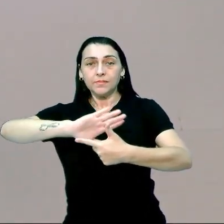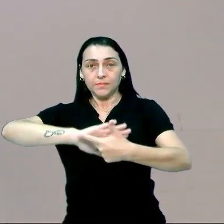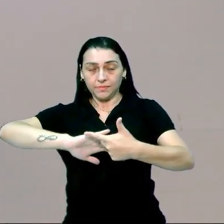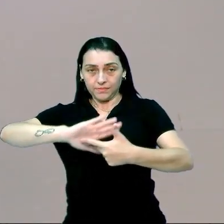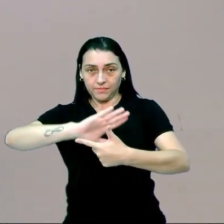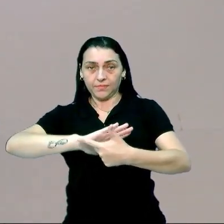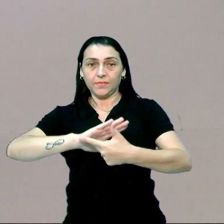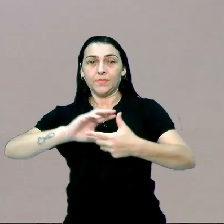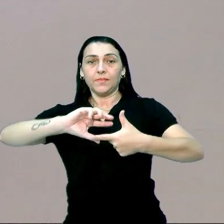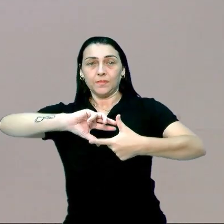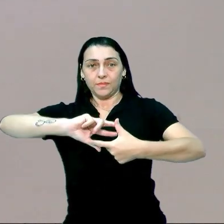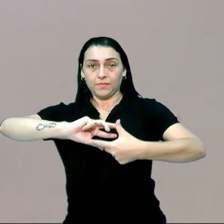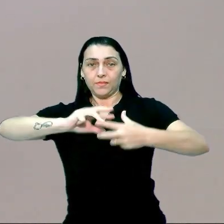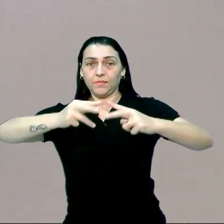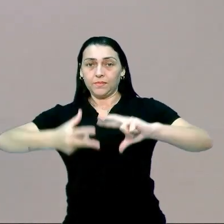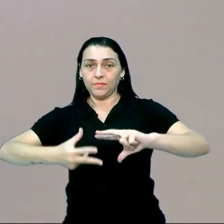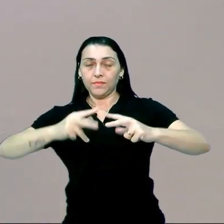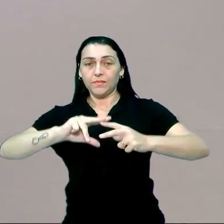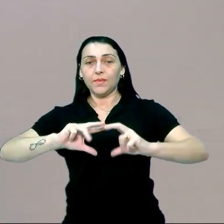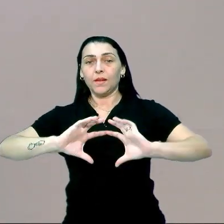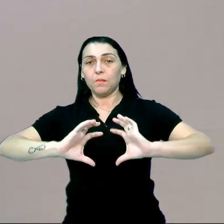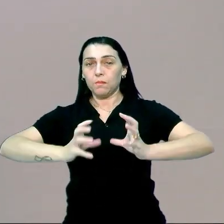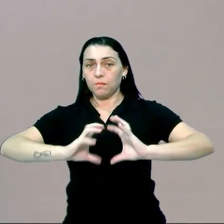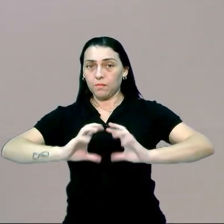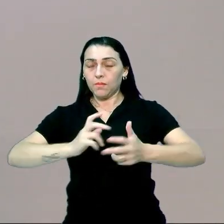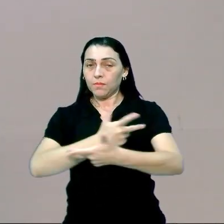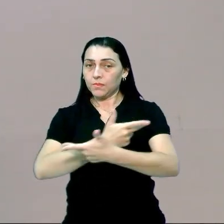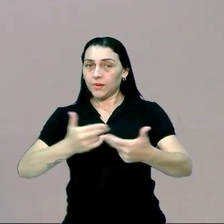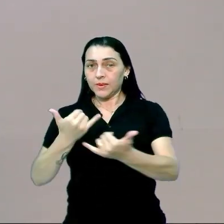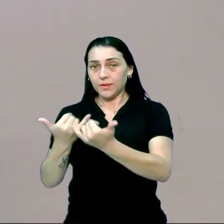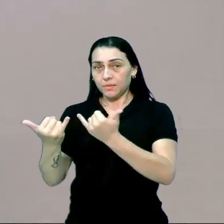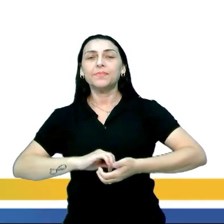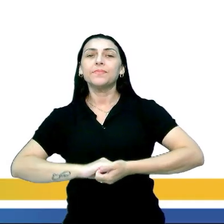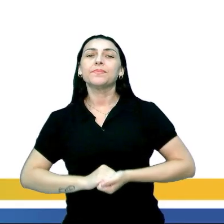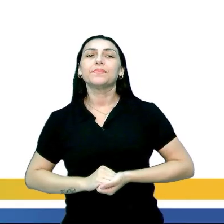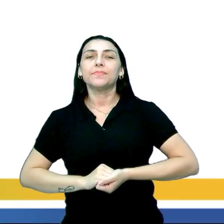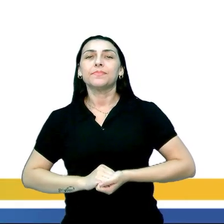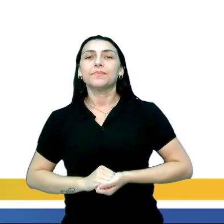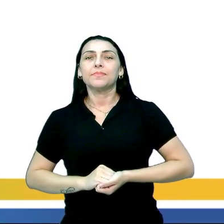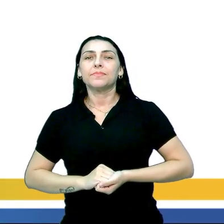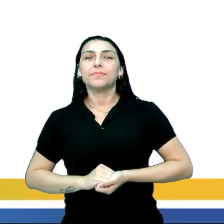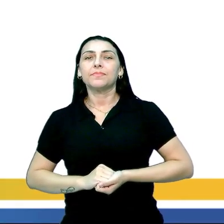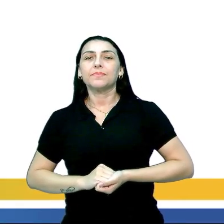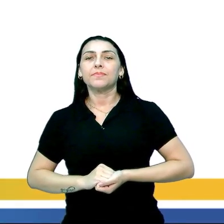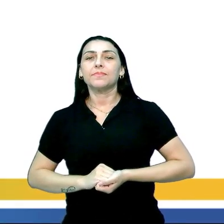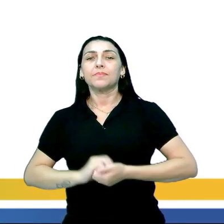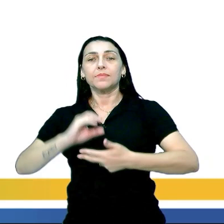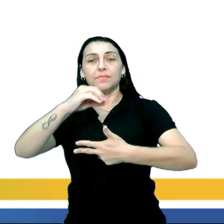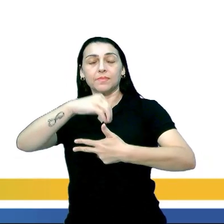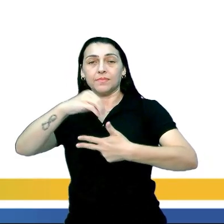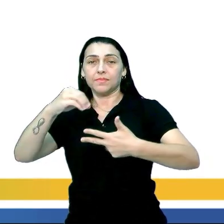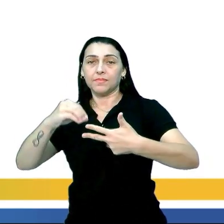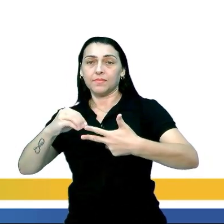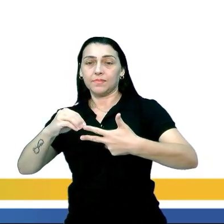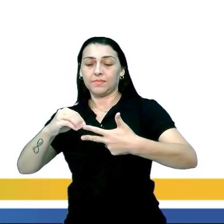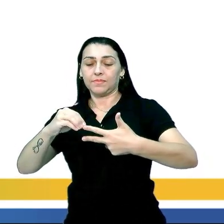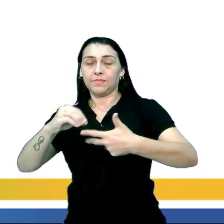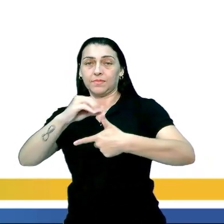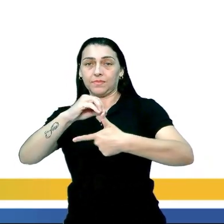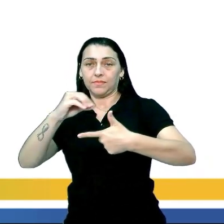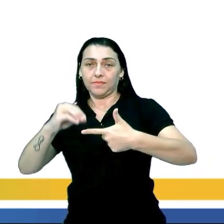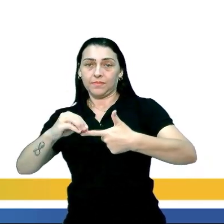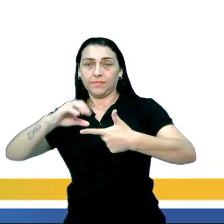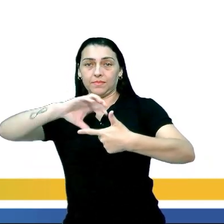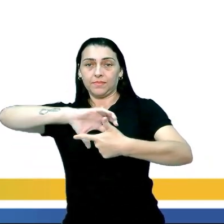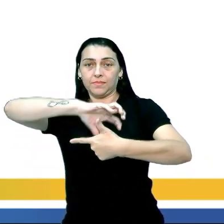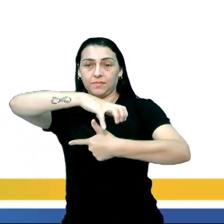figuras semelhantes a elas. Vamos à nossa aula de hoje. Geometria espacial, você tem que saber que é